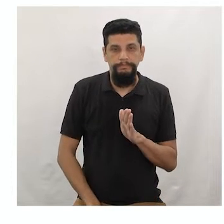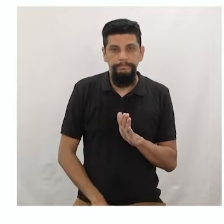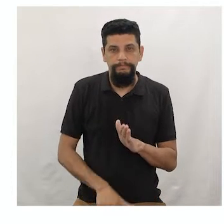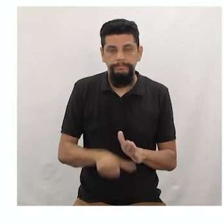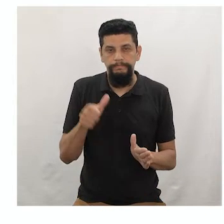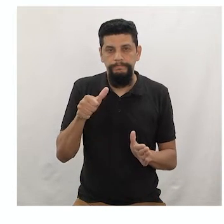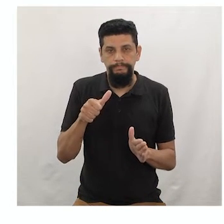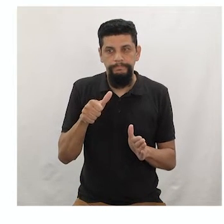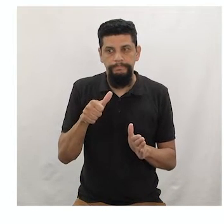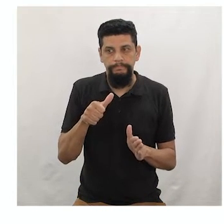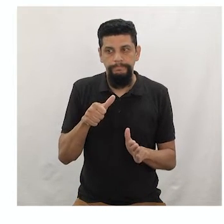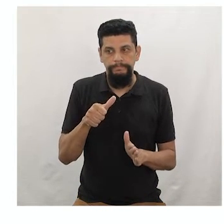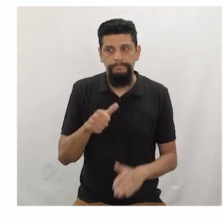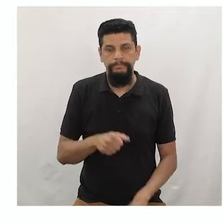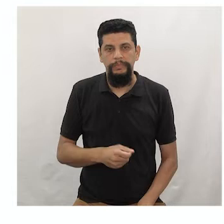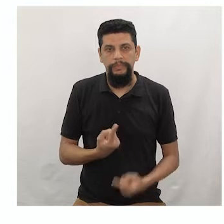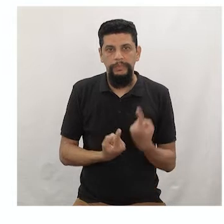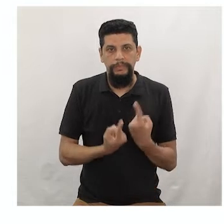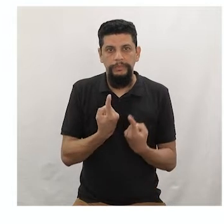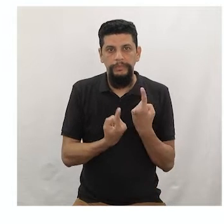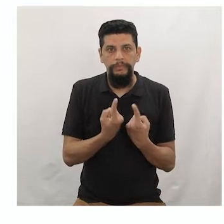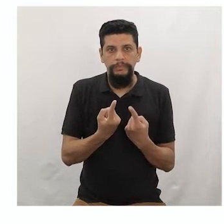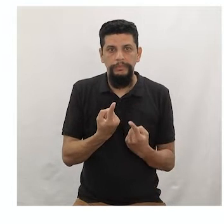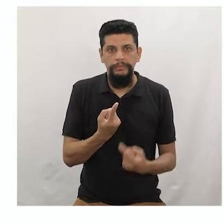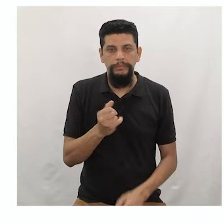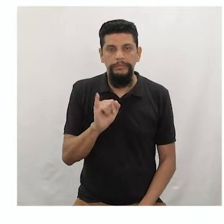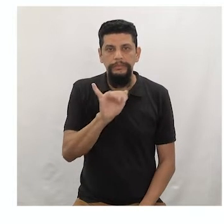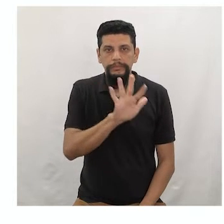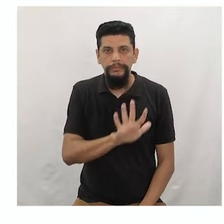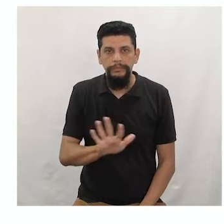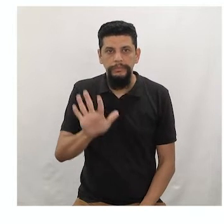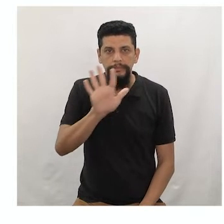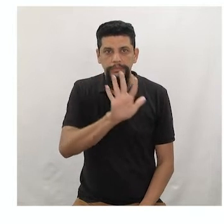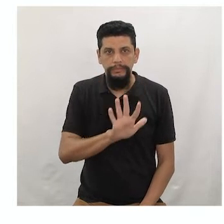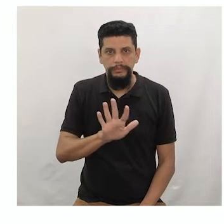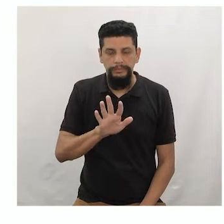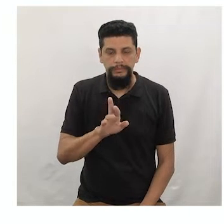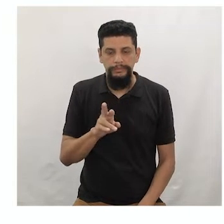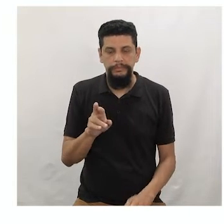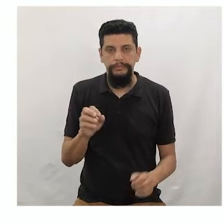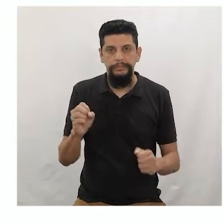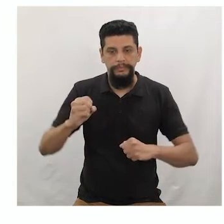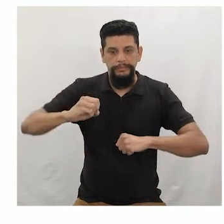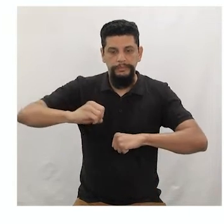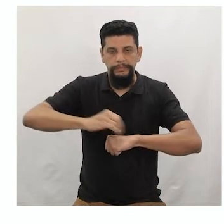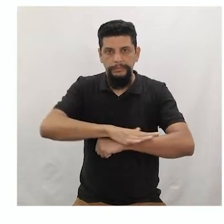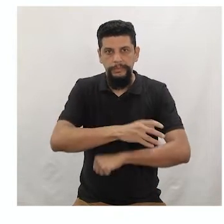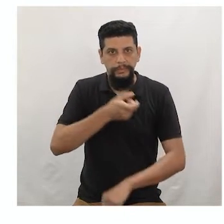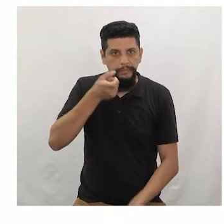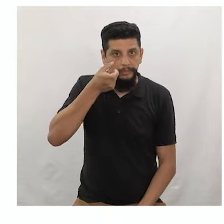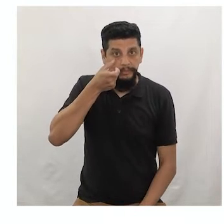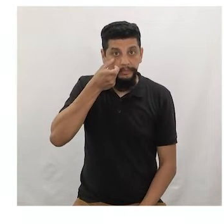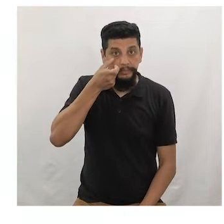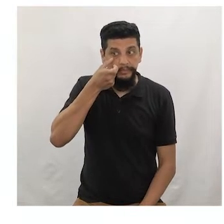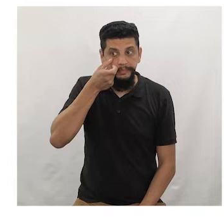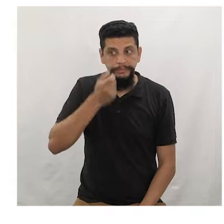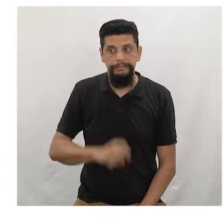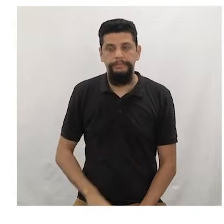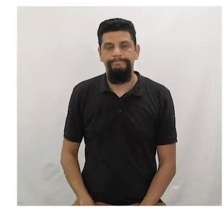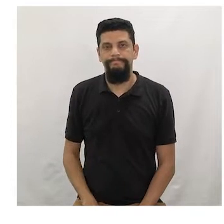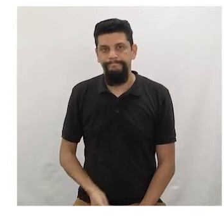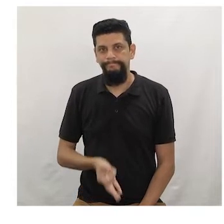A primeira. Qual será a imagem dessa sombra? Vamos lá?